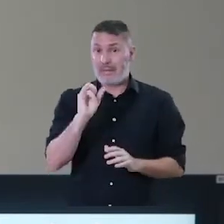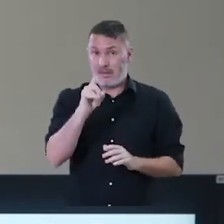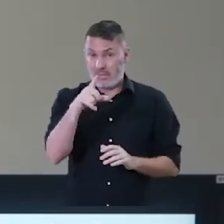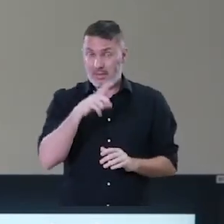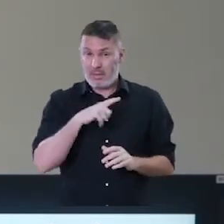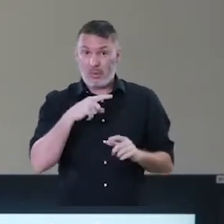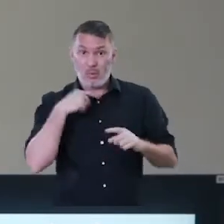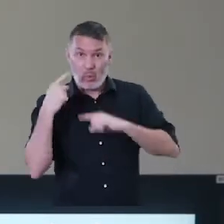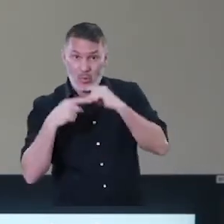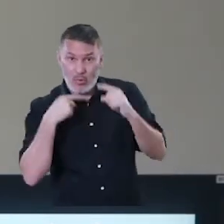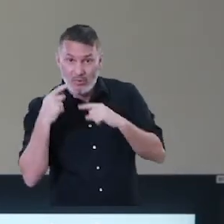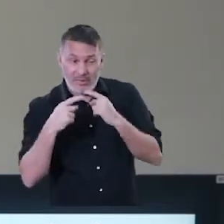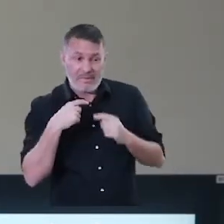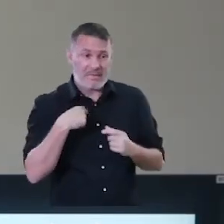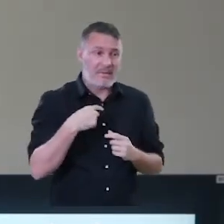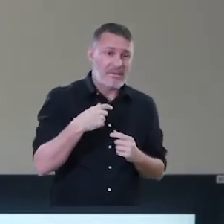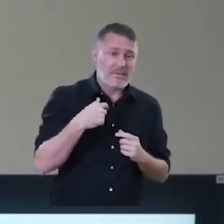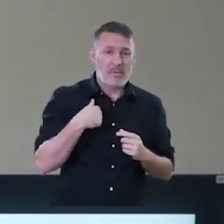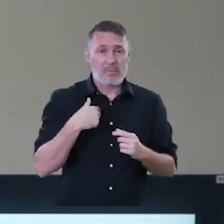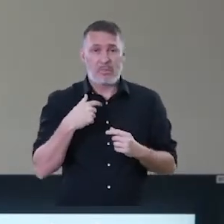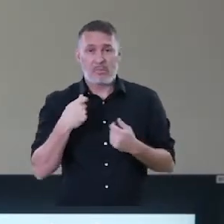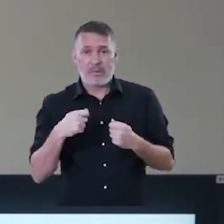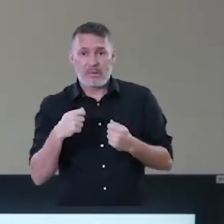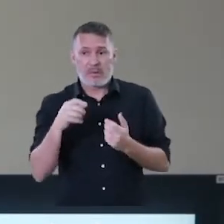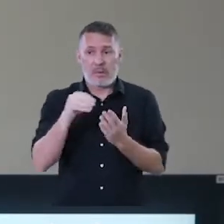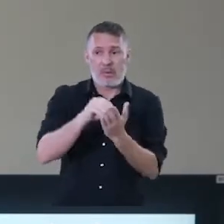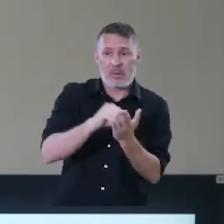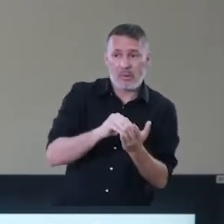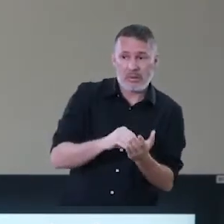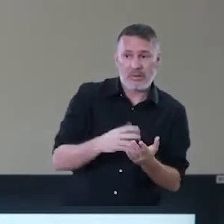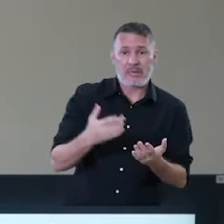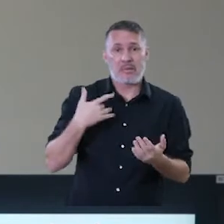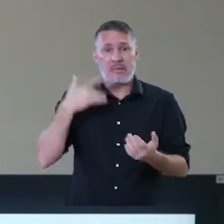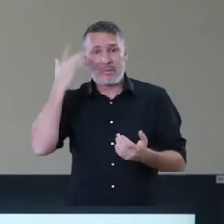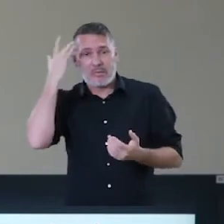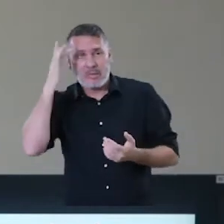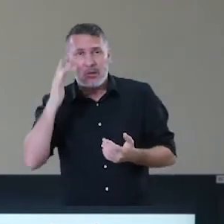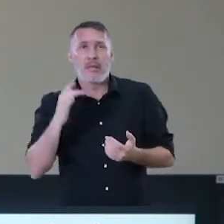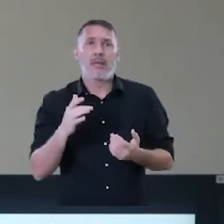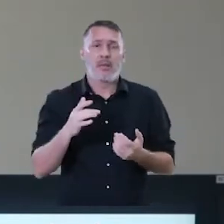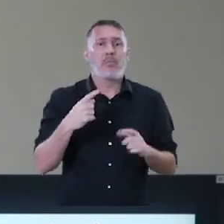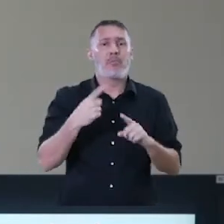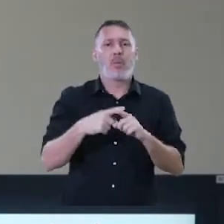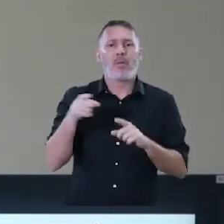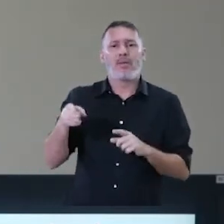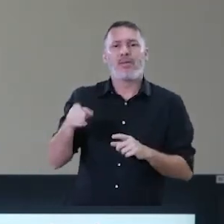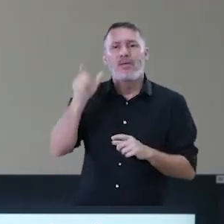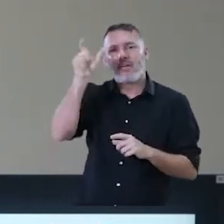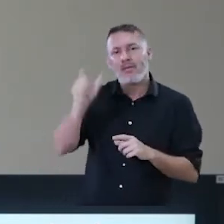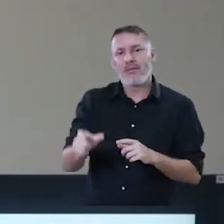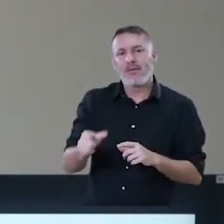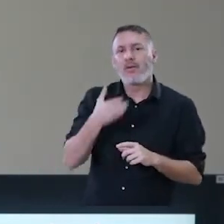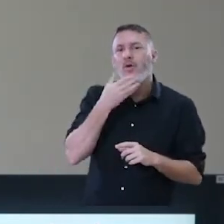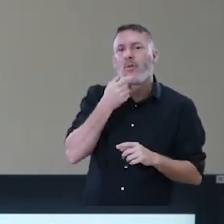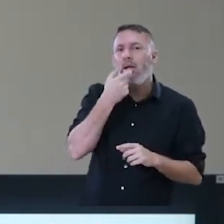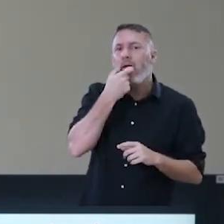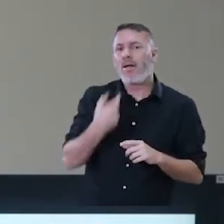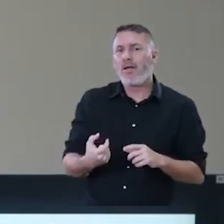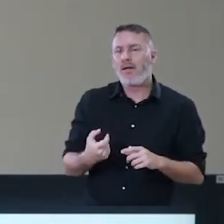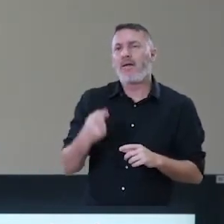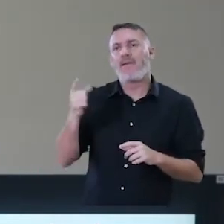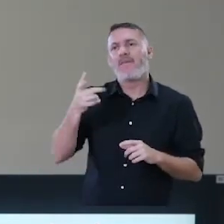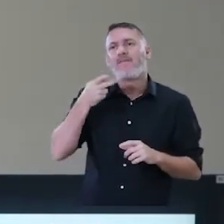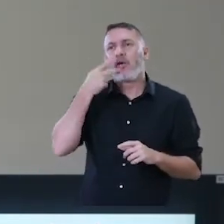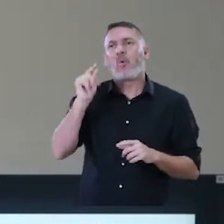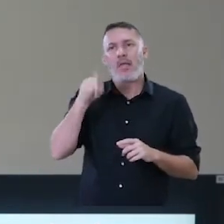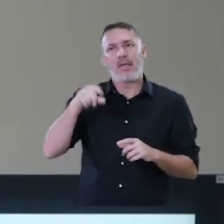se você tem alguma dúvida, você modifica. Você poderia ter colocado, né? Em uma de suas falas, Albert Einstein defendia que era mais fácil,